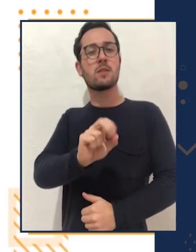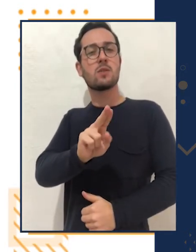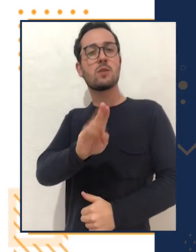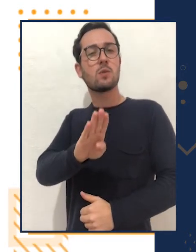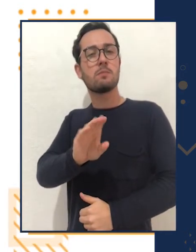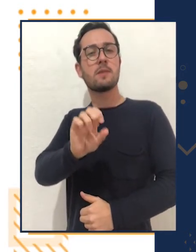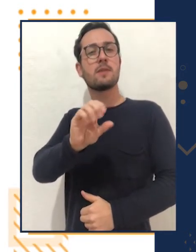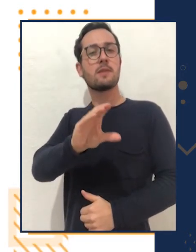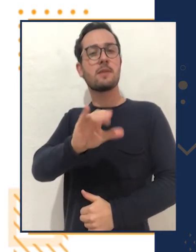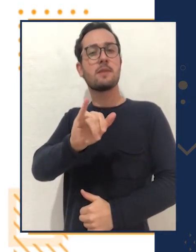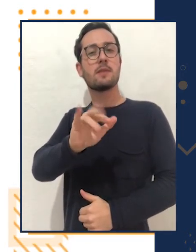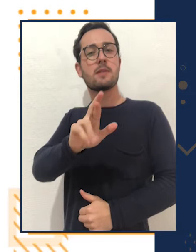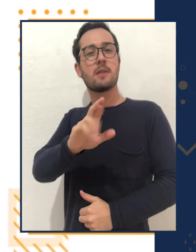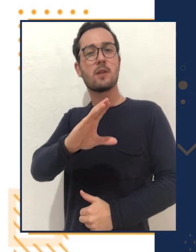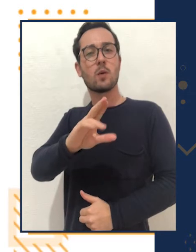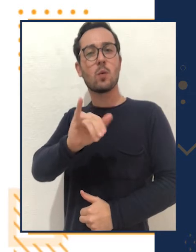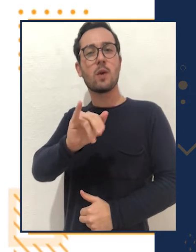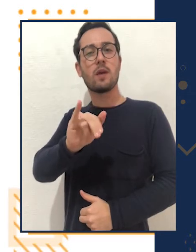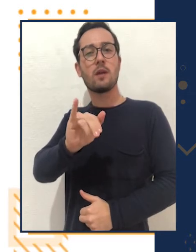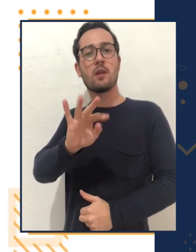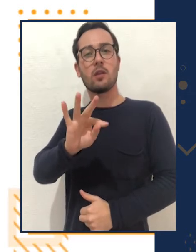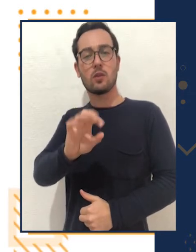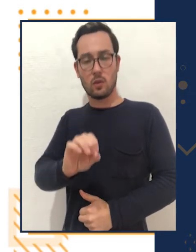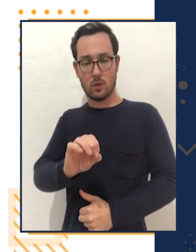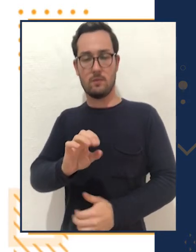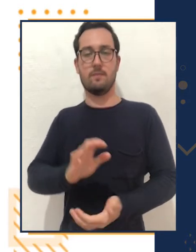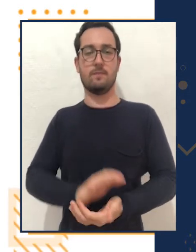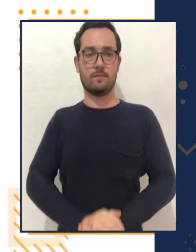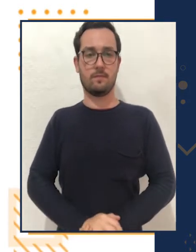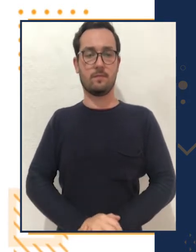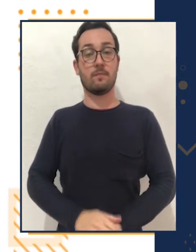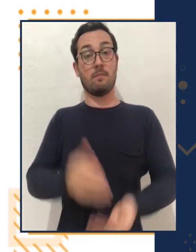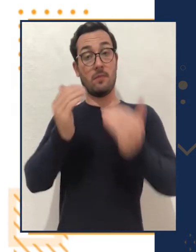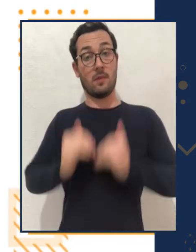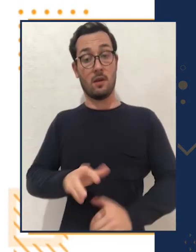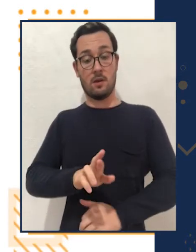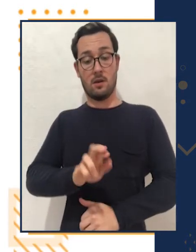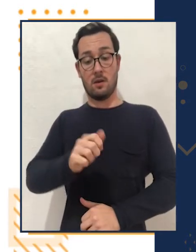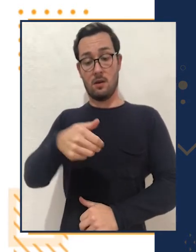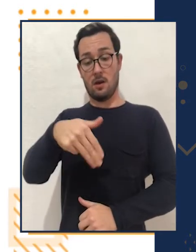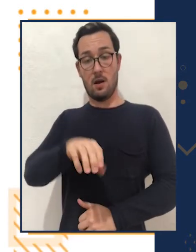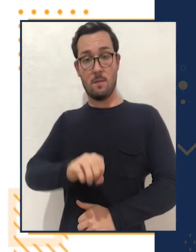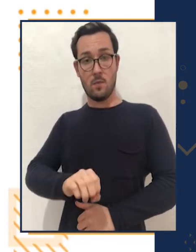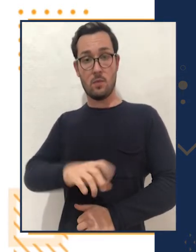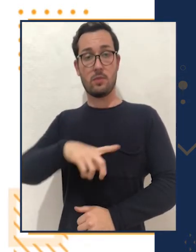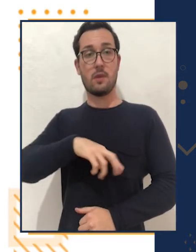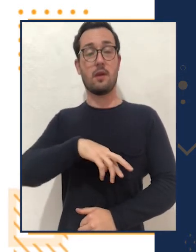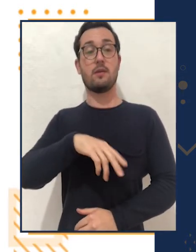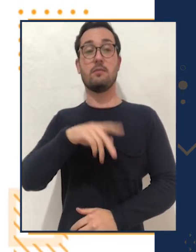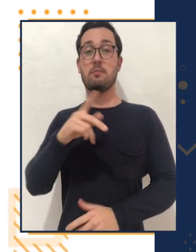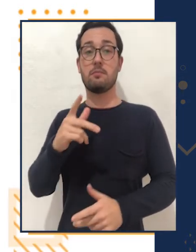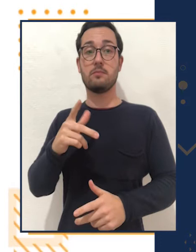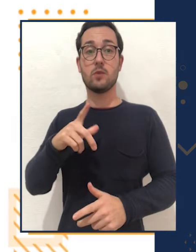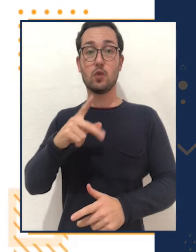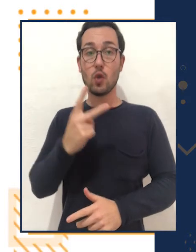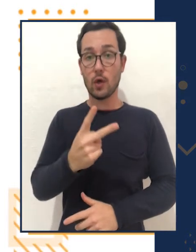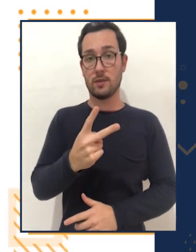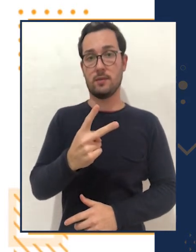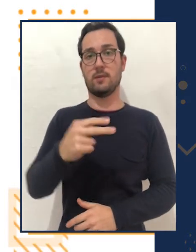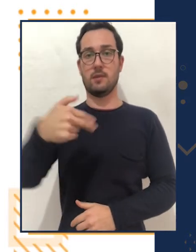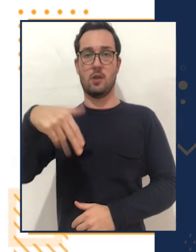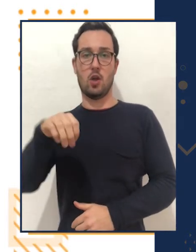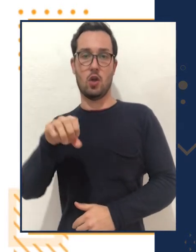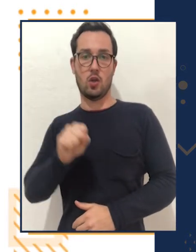elementos distintos. A gente já vai ver isso na figura. A malha é um trecho de circuito fechado, então, que vai